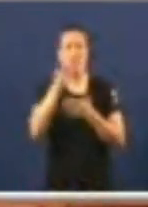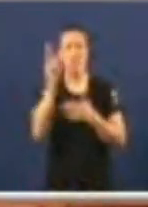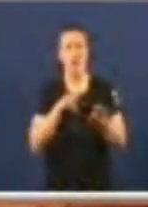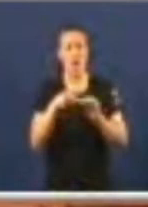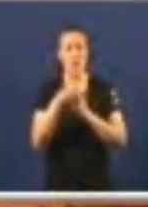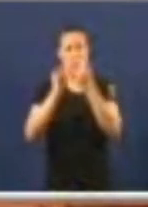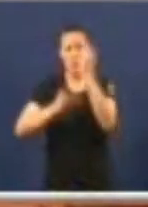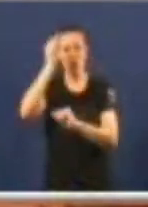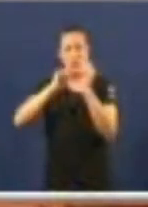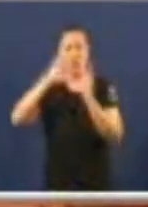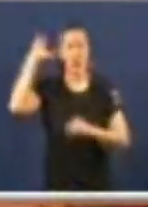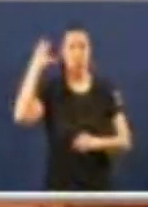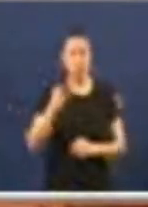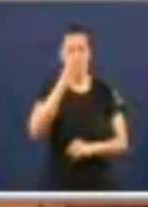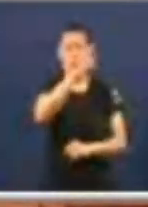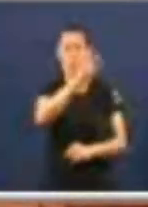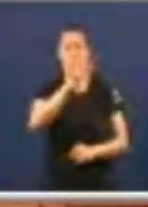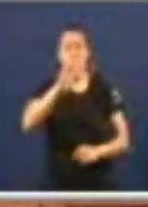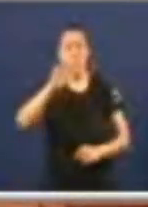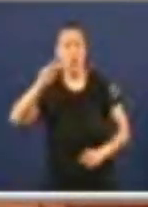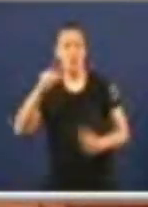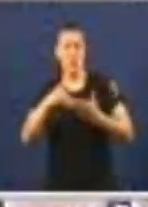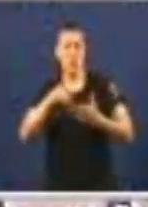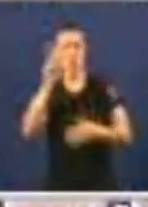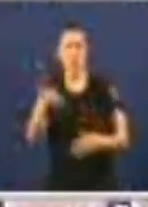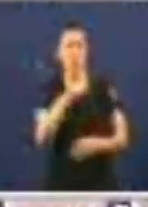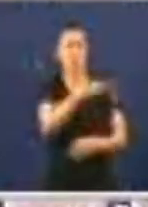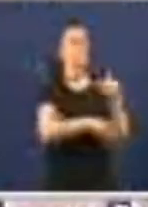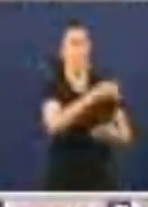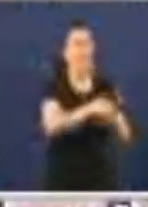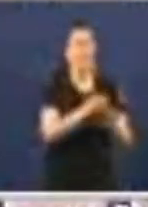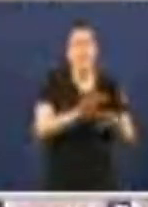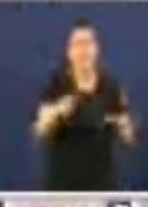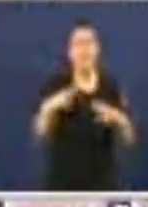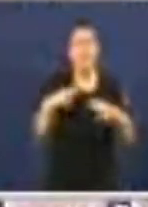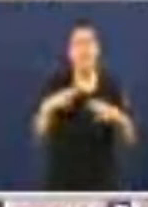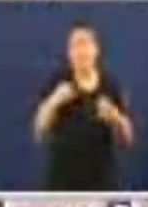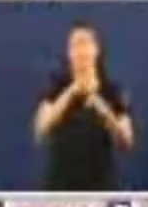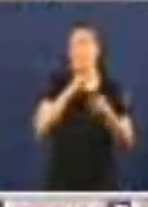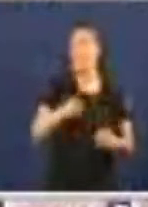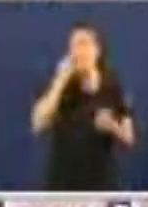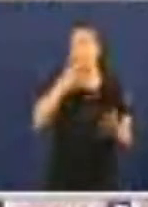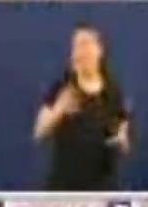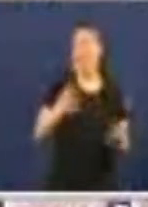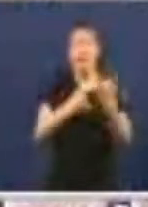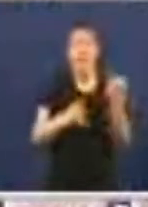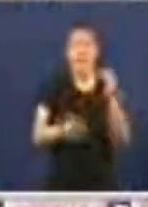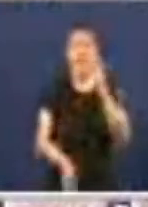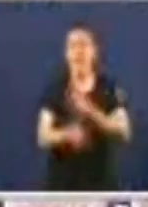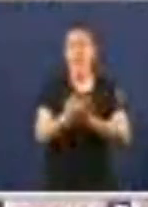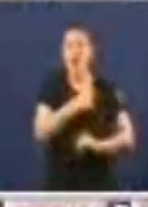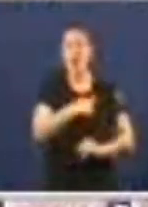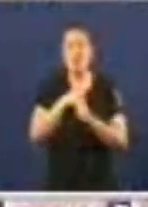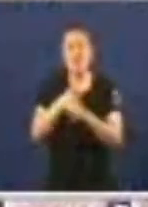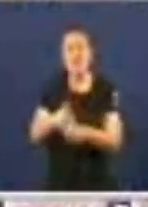dos orzamentos do Estado. E que fai vostede? Pois nada, está feliz como unha perdiz e o que crea é unha comisión de seguimento